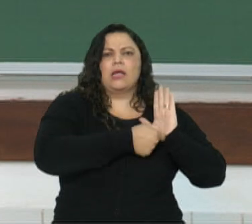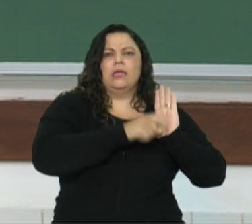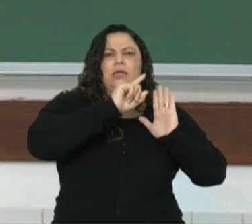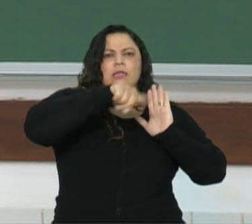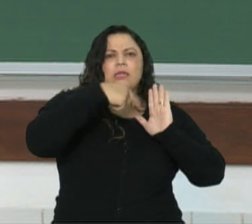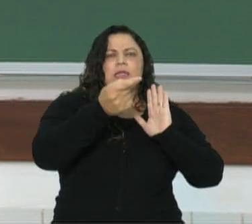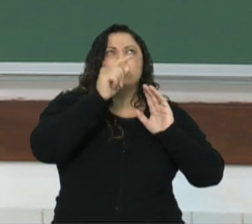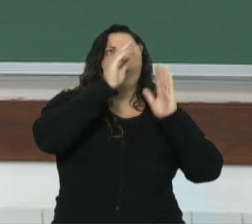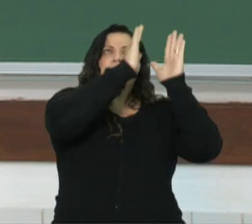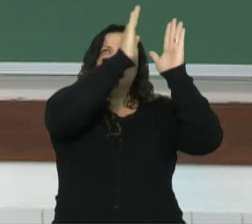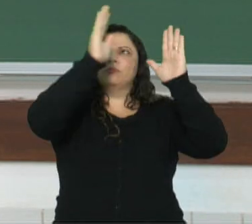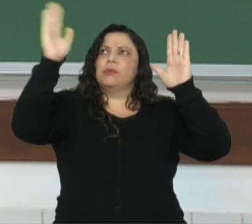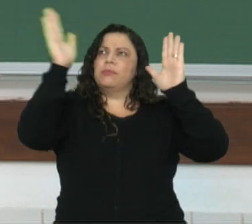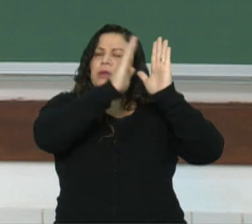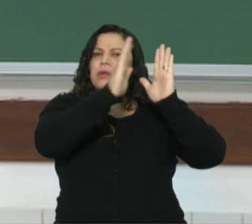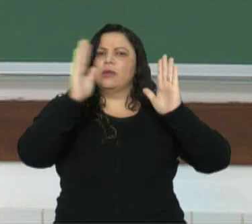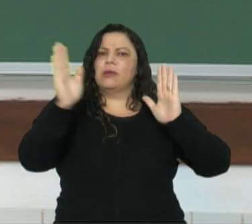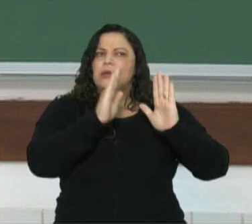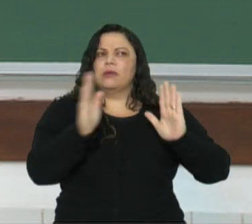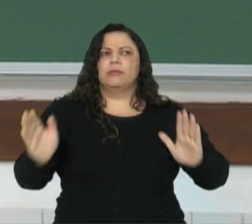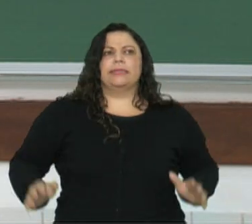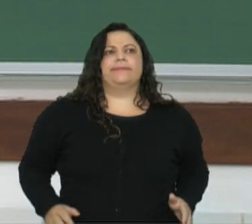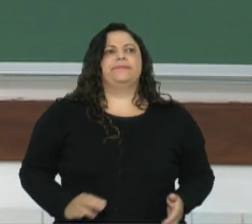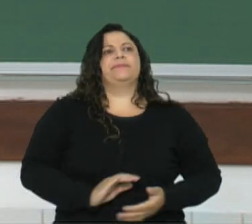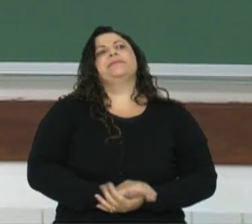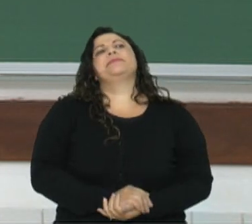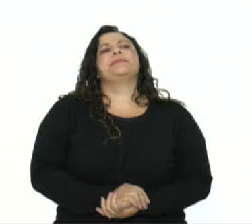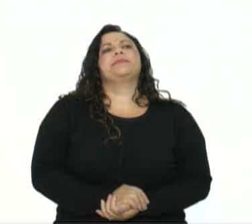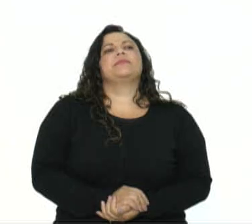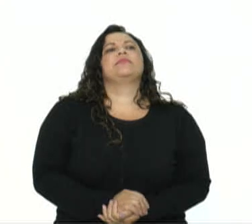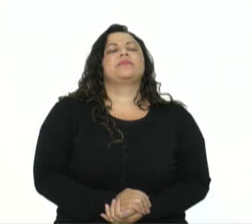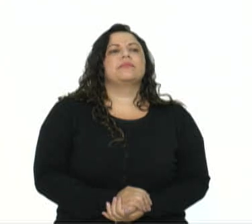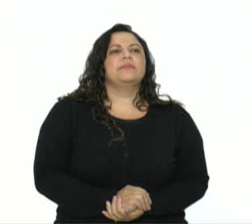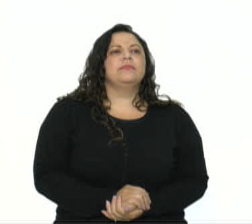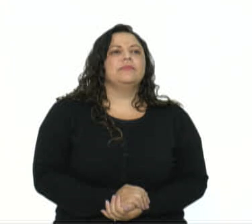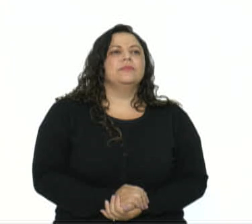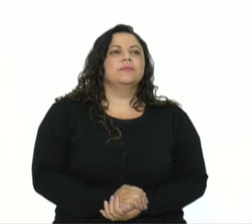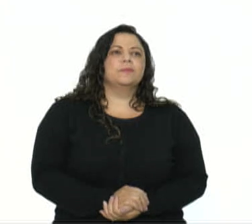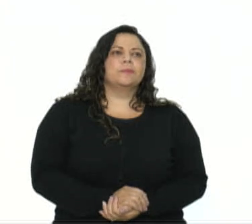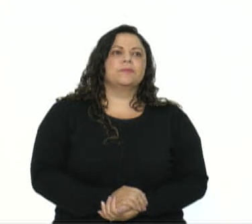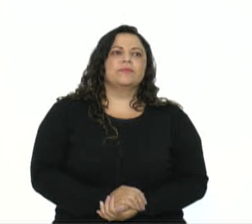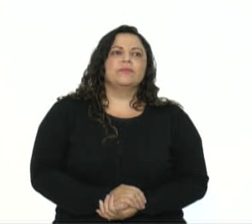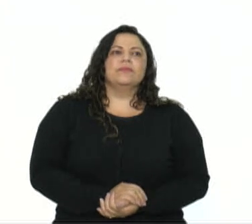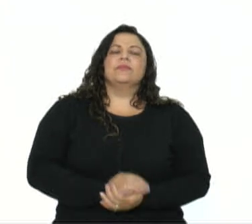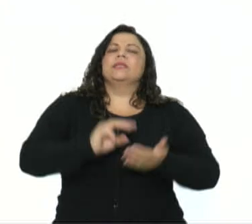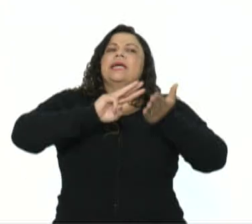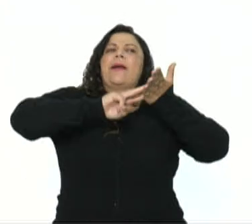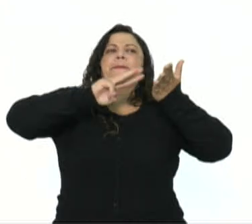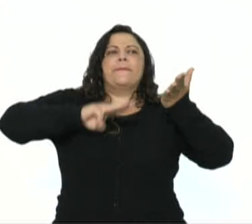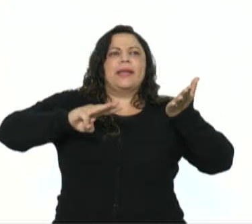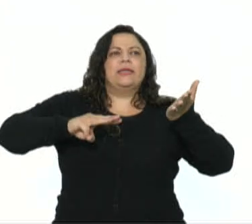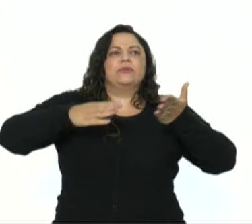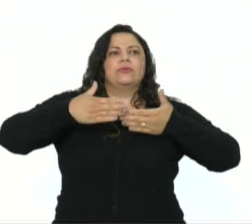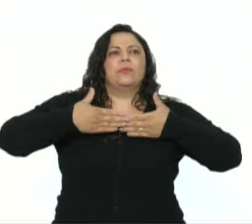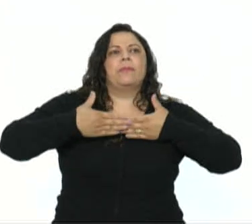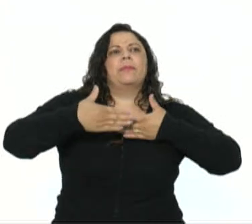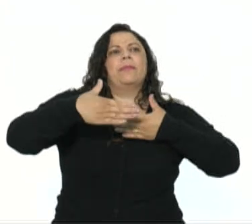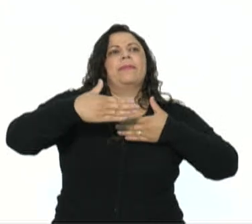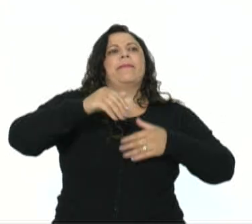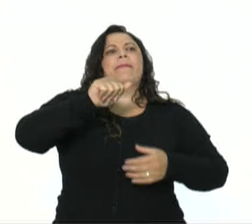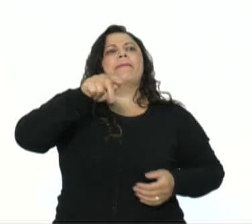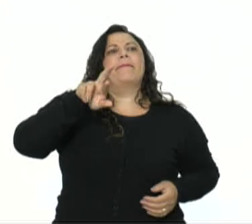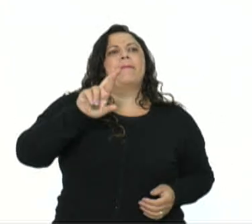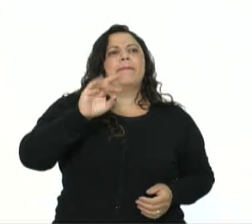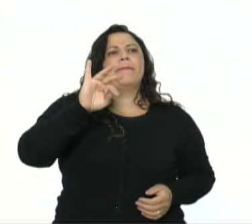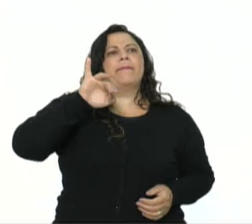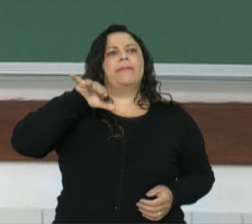de acordo com as regras. O seu método partia da indução. Então, olha